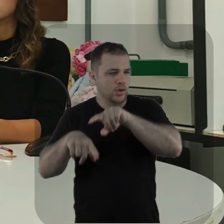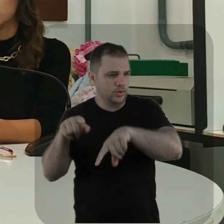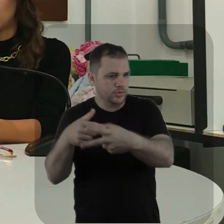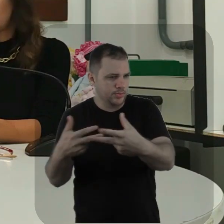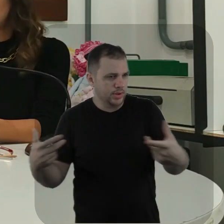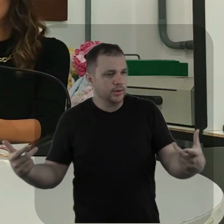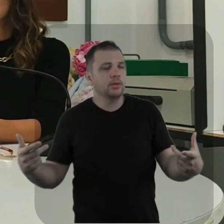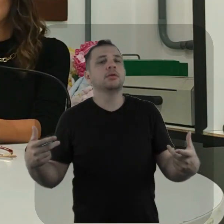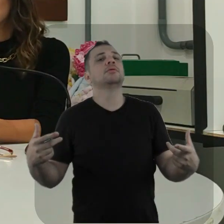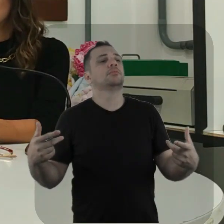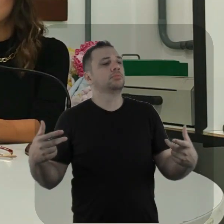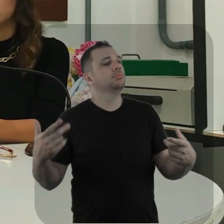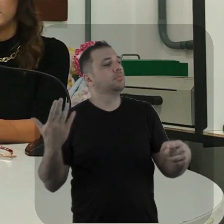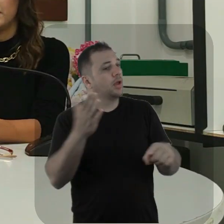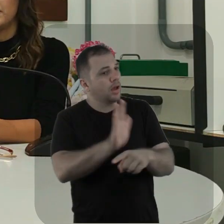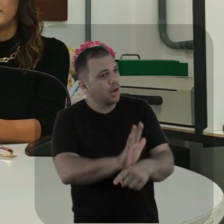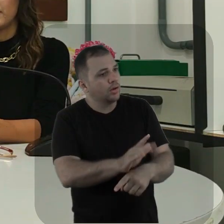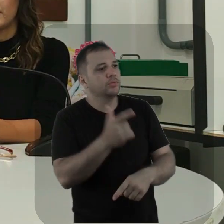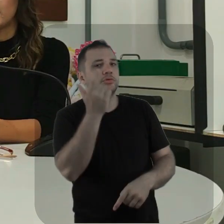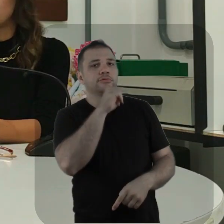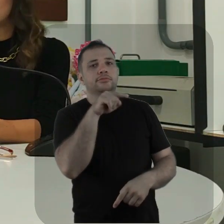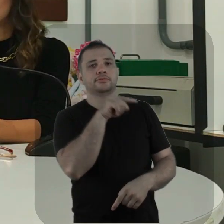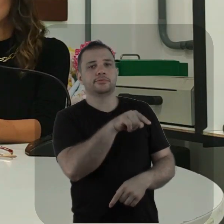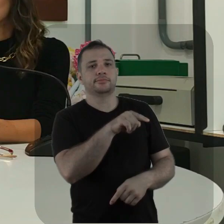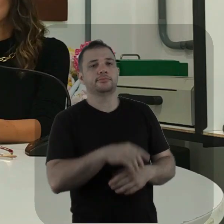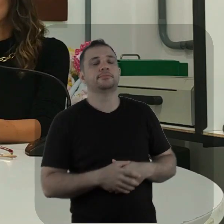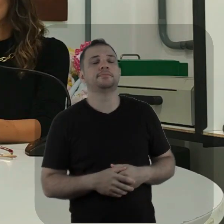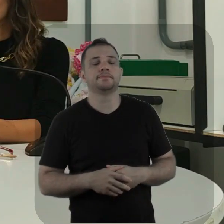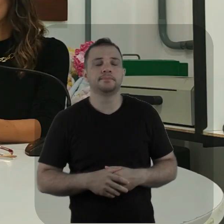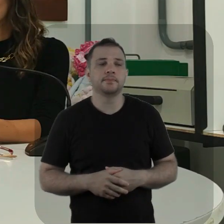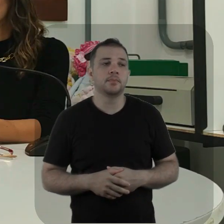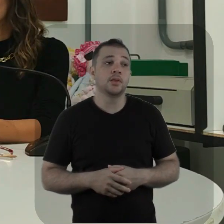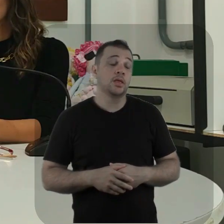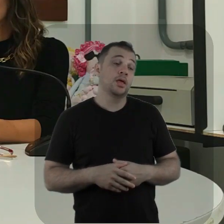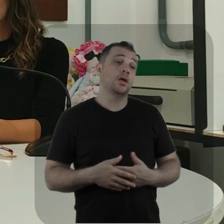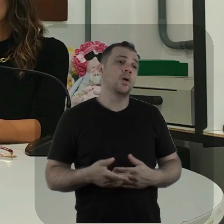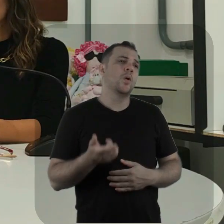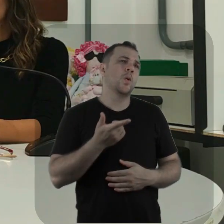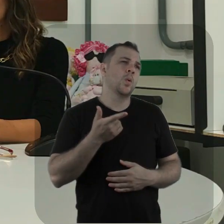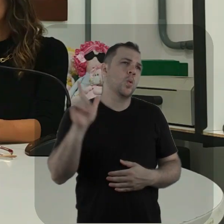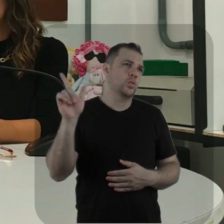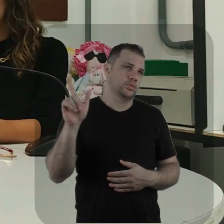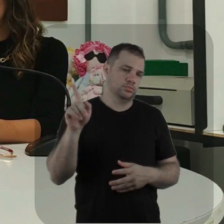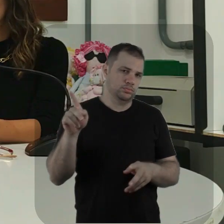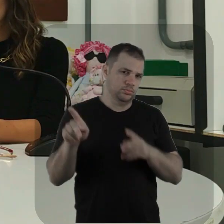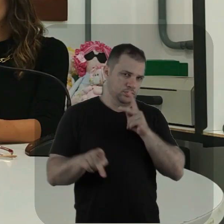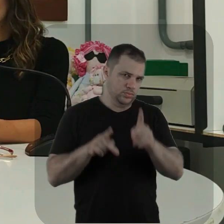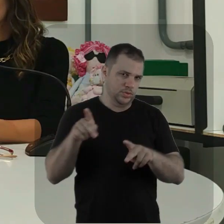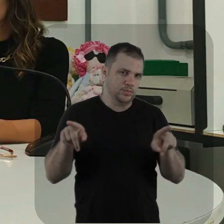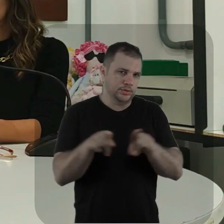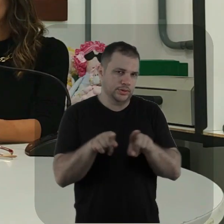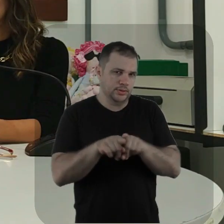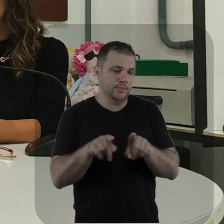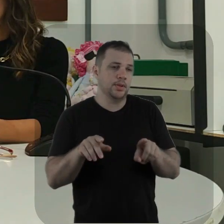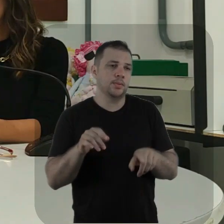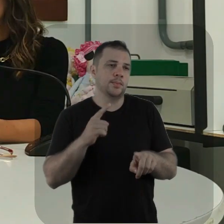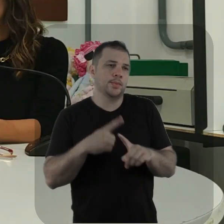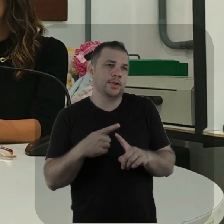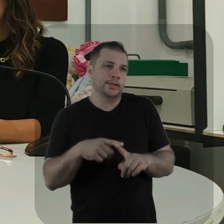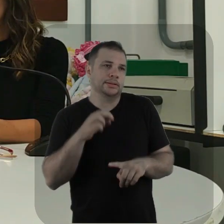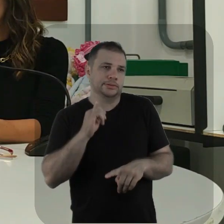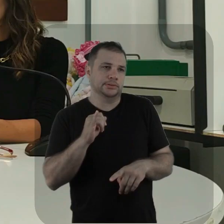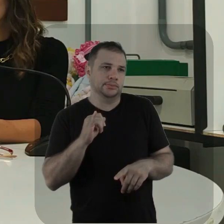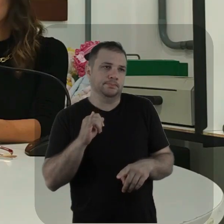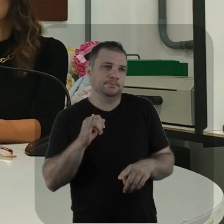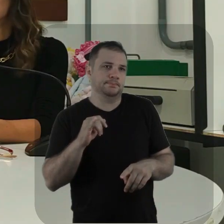que isso se efetive, né? Bom, e uma outra população também, até porque se a gente for pensar na nossa